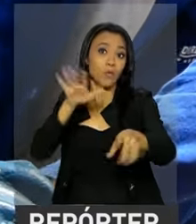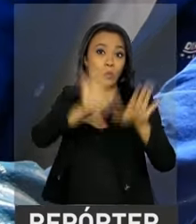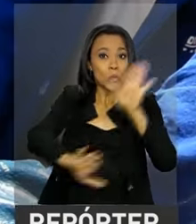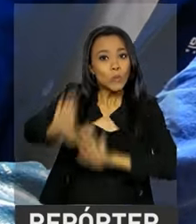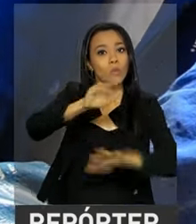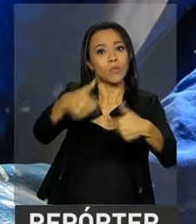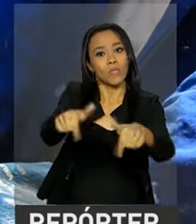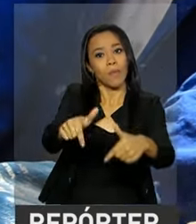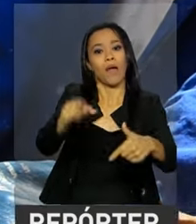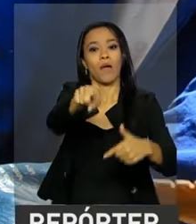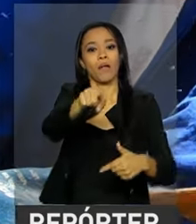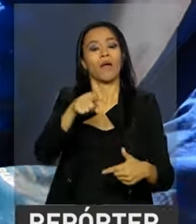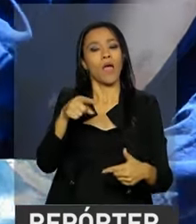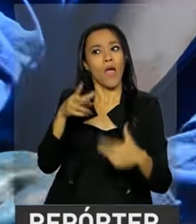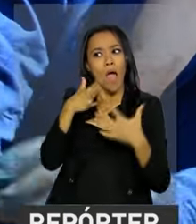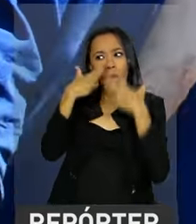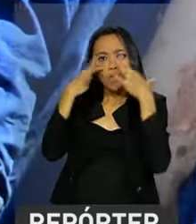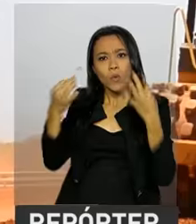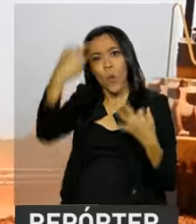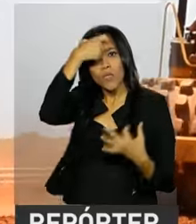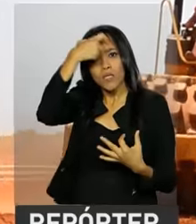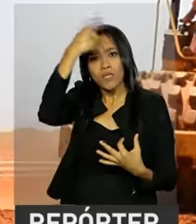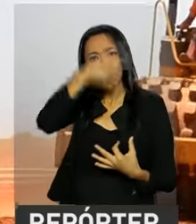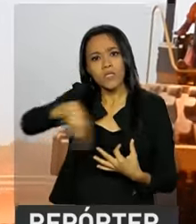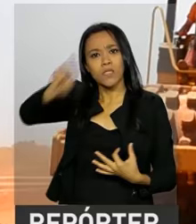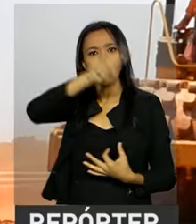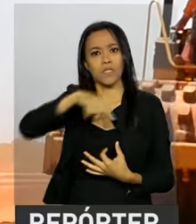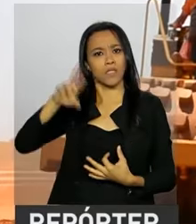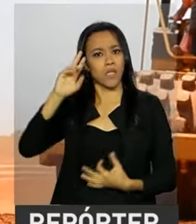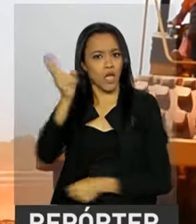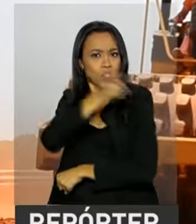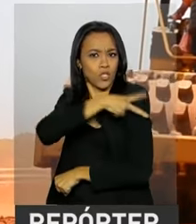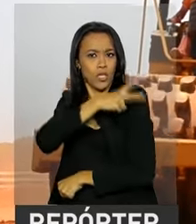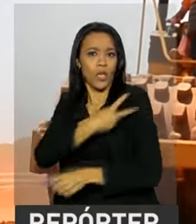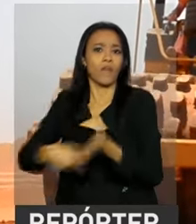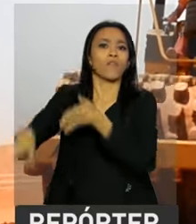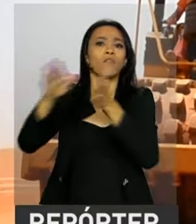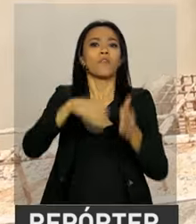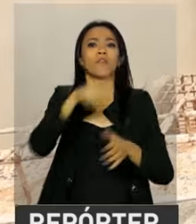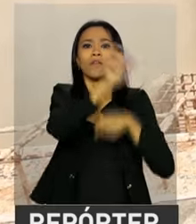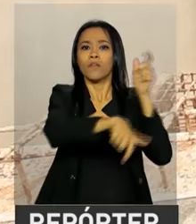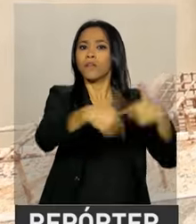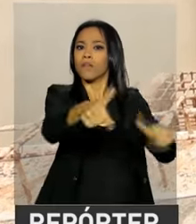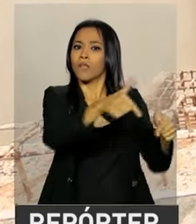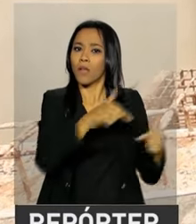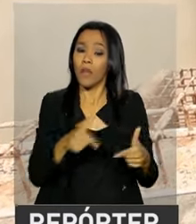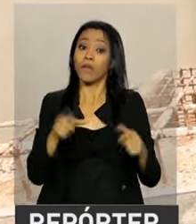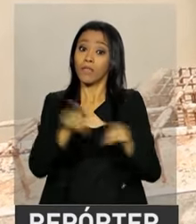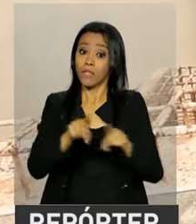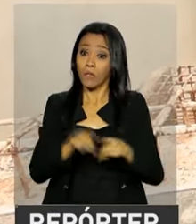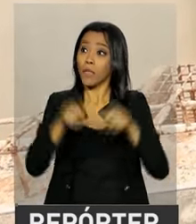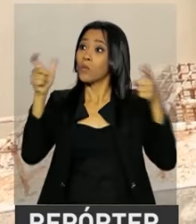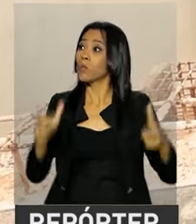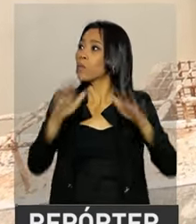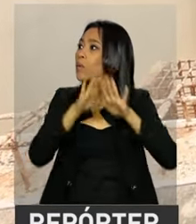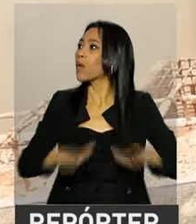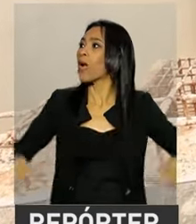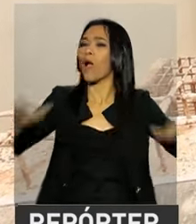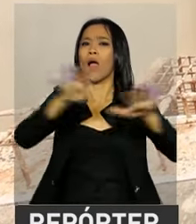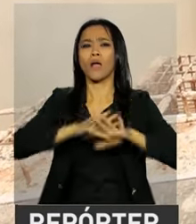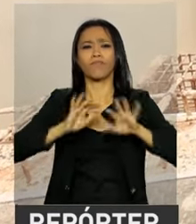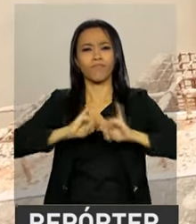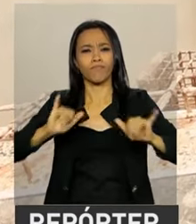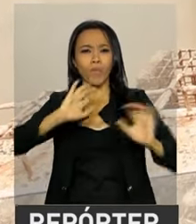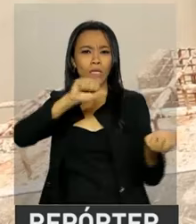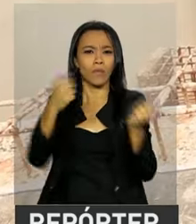de conscientizar patrões e empregados, além de ampliar a fiscalização nos ambientes de trabalho em todo